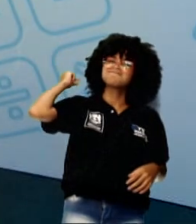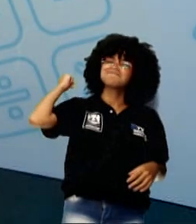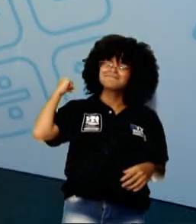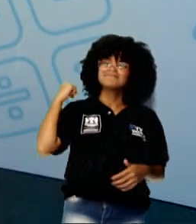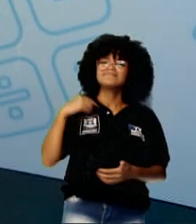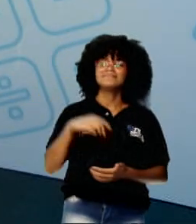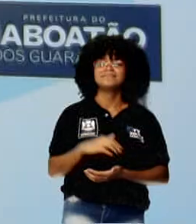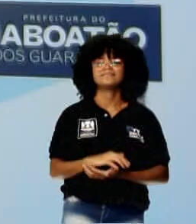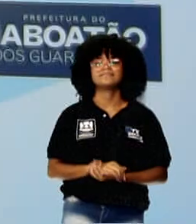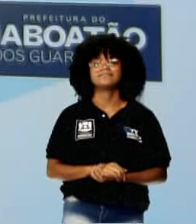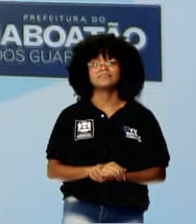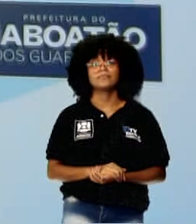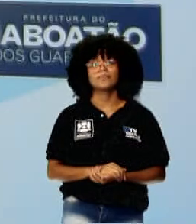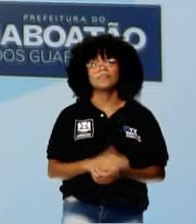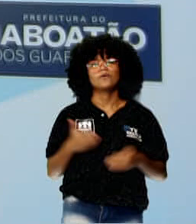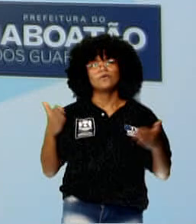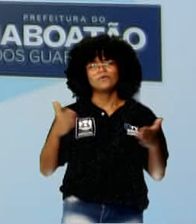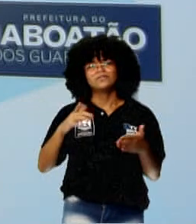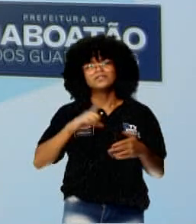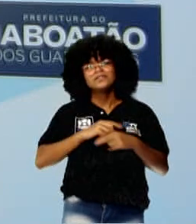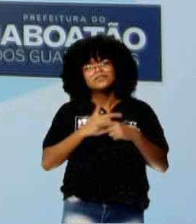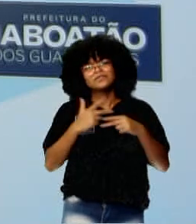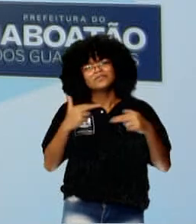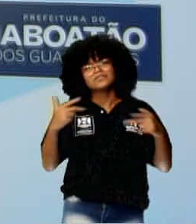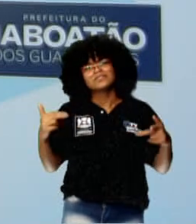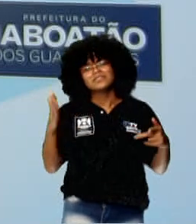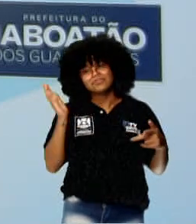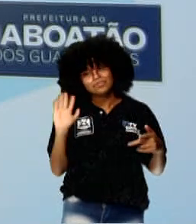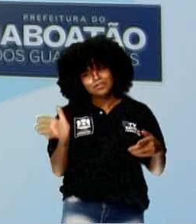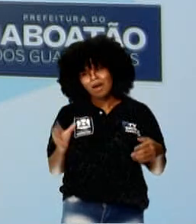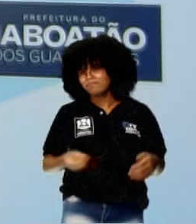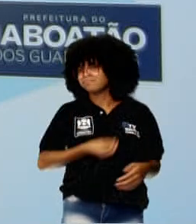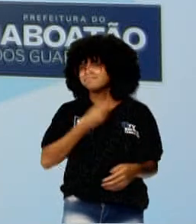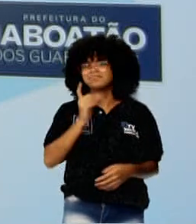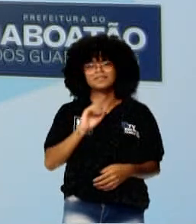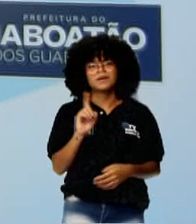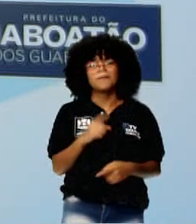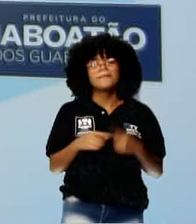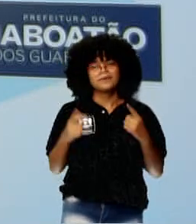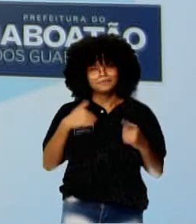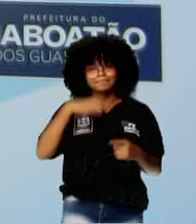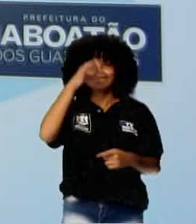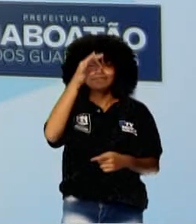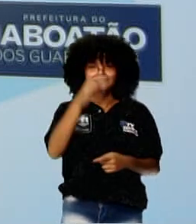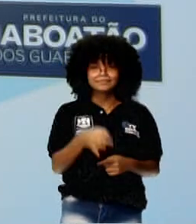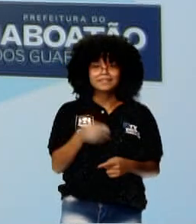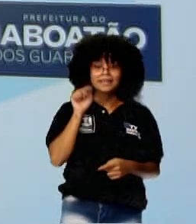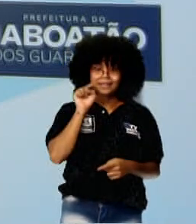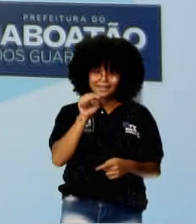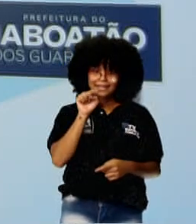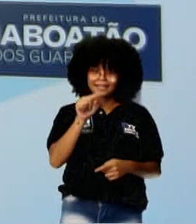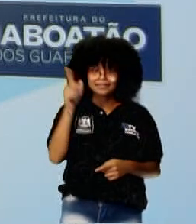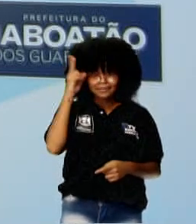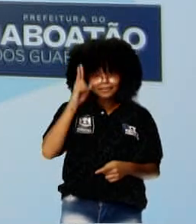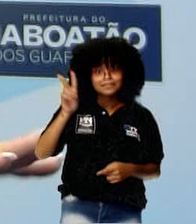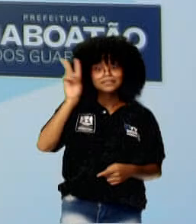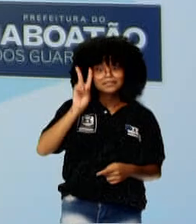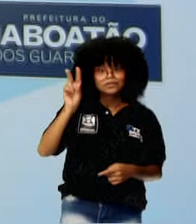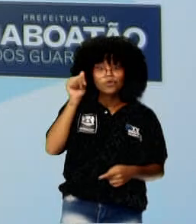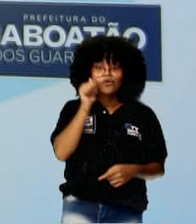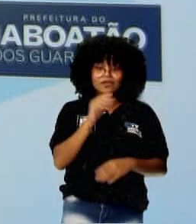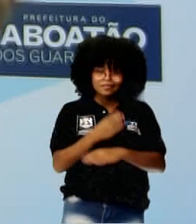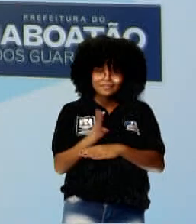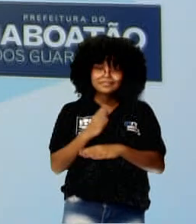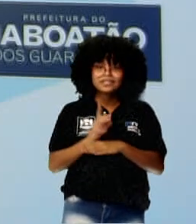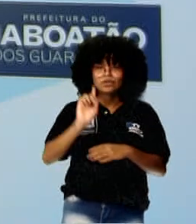muito antigo. Hoje tem coisas que a gente já não vive mais. Mas eu tenho certeza que essa versão de A Branca de Neve e